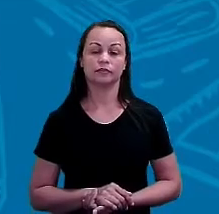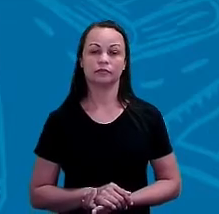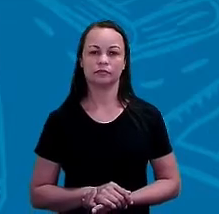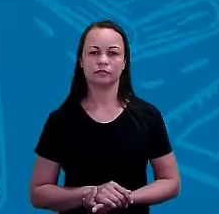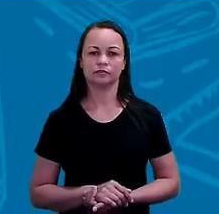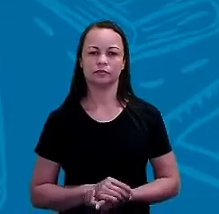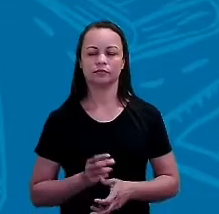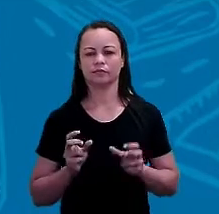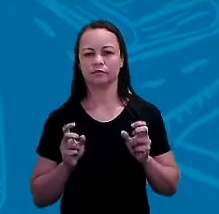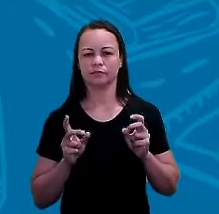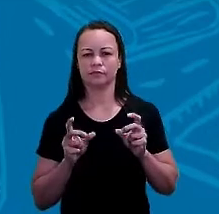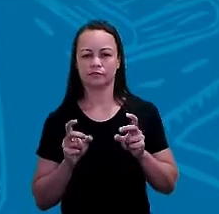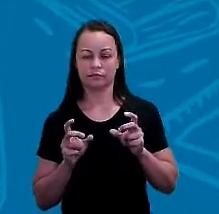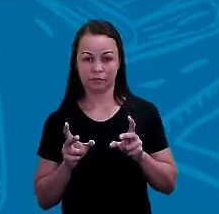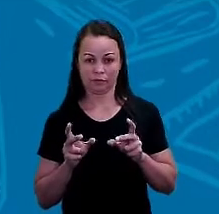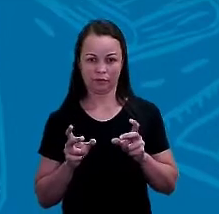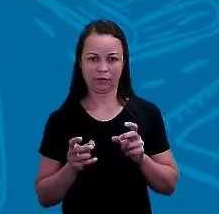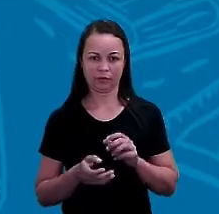Comércio. Então,